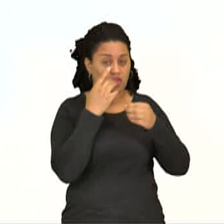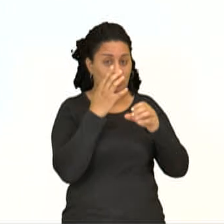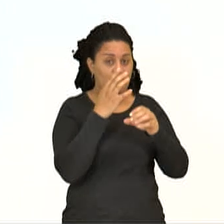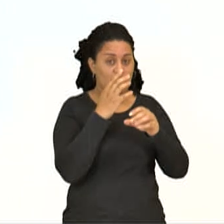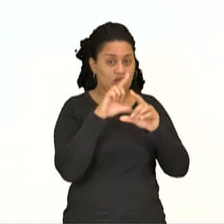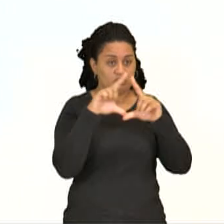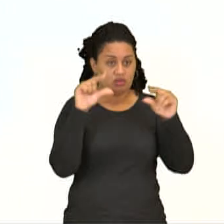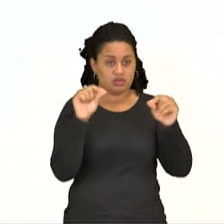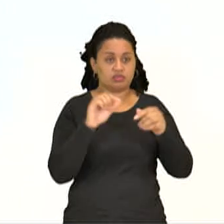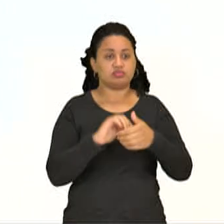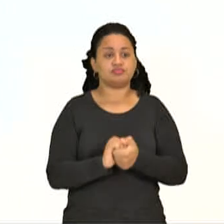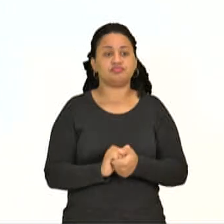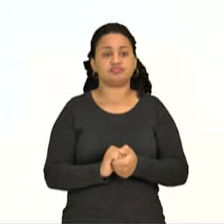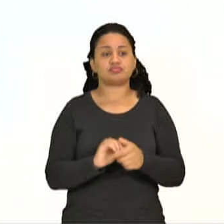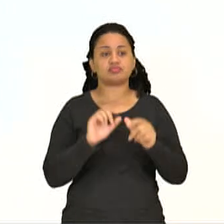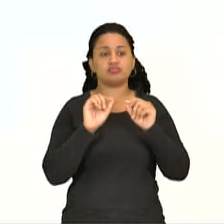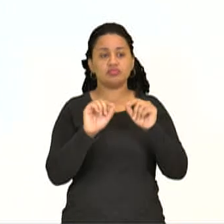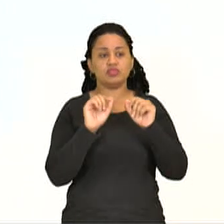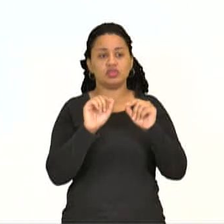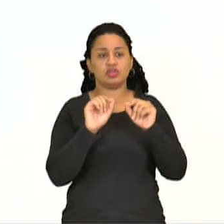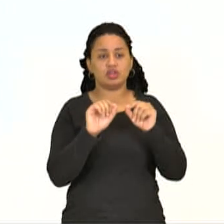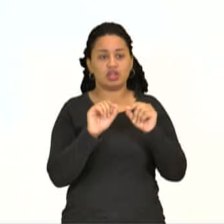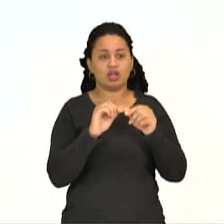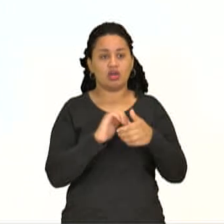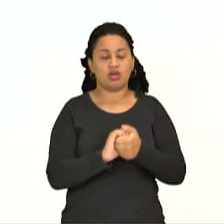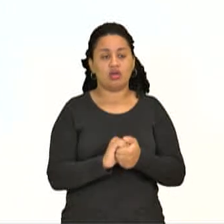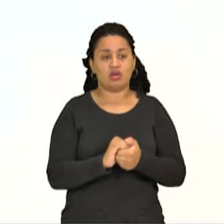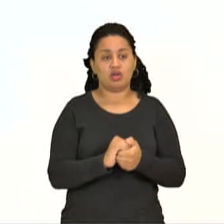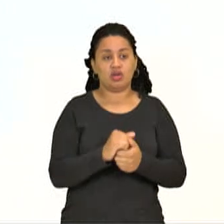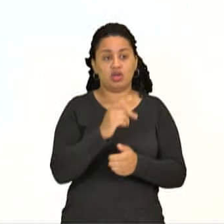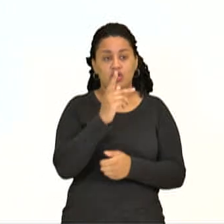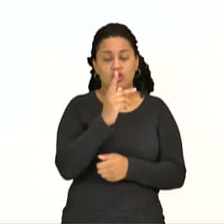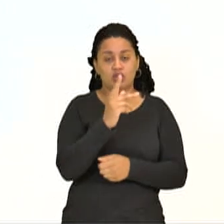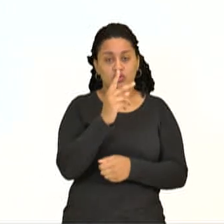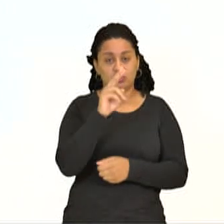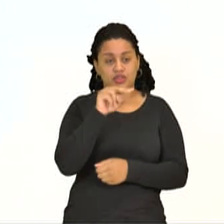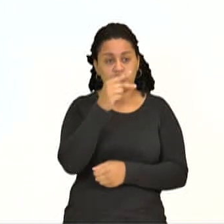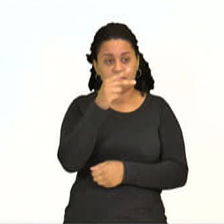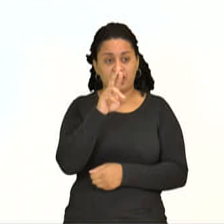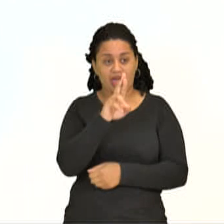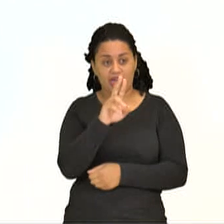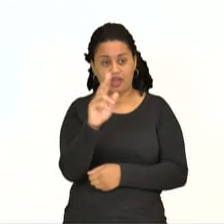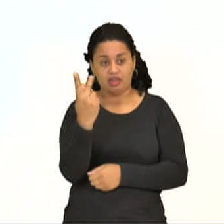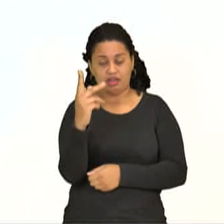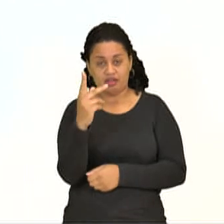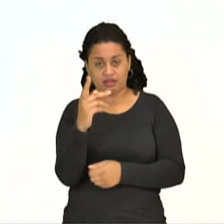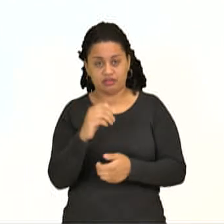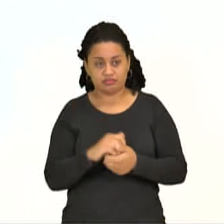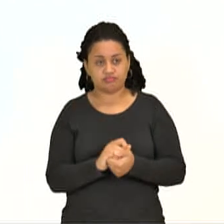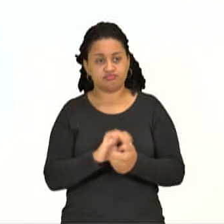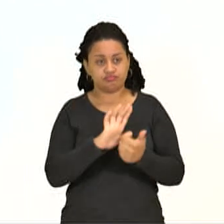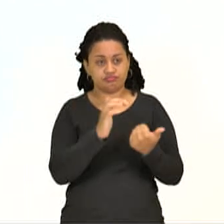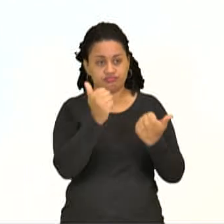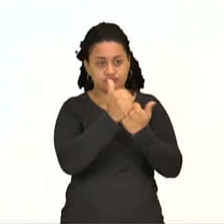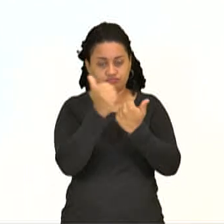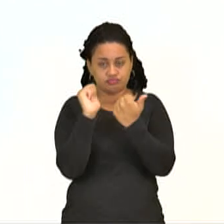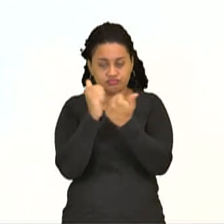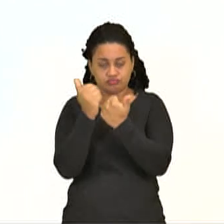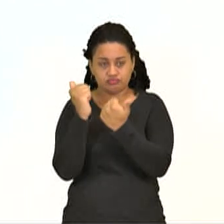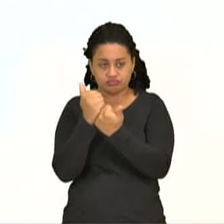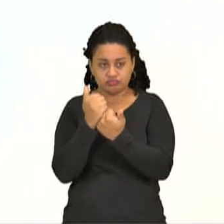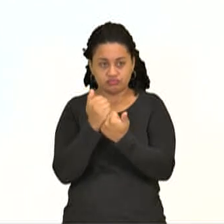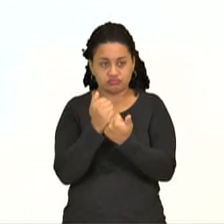lateral, 2πrh, aqui que está aparecendo a altura que eu queria saber. Então, substituindo 2